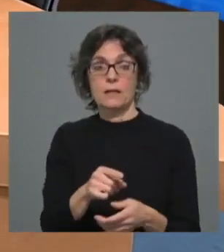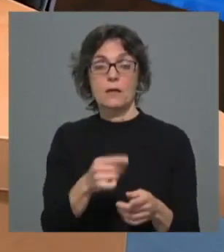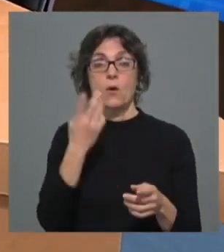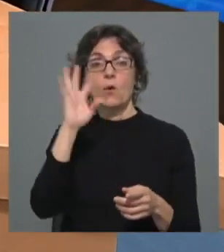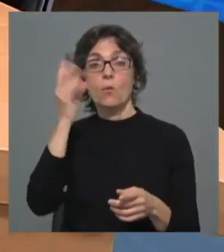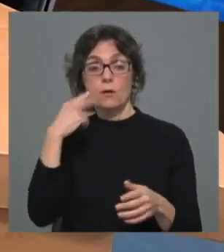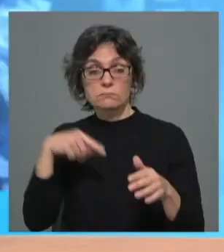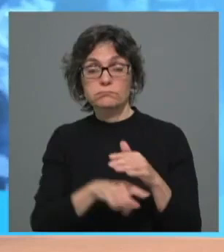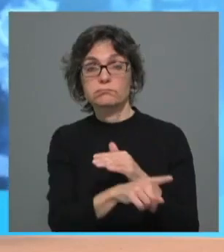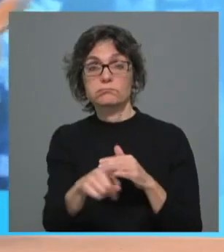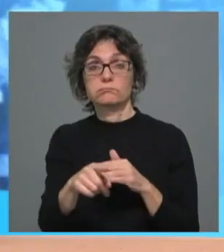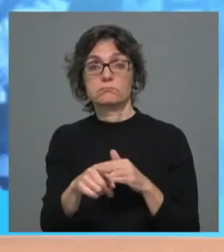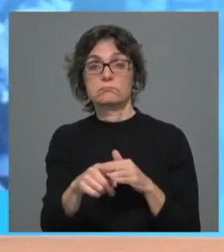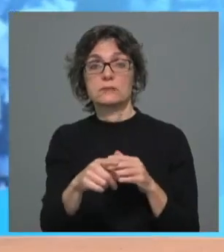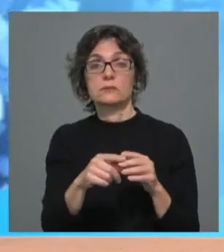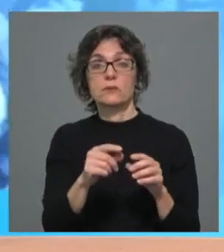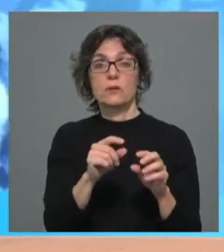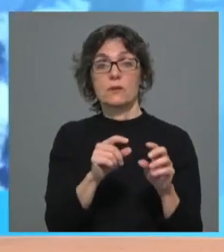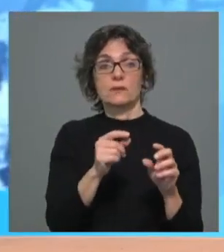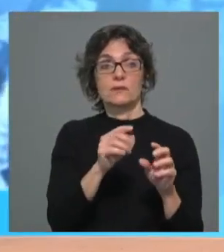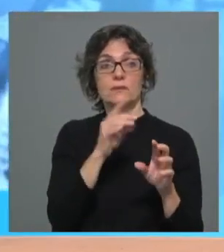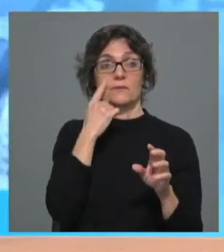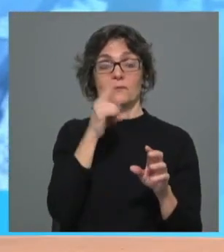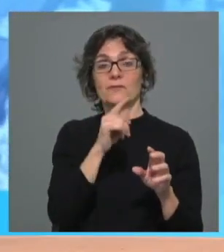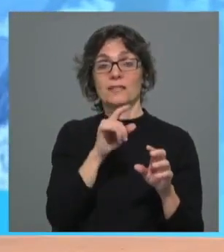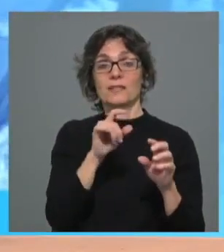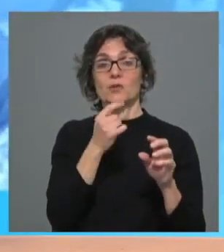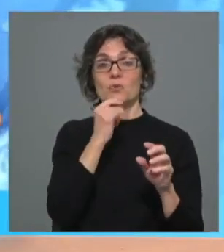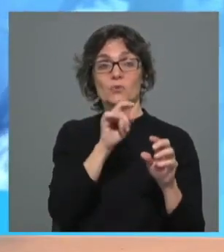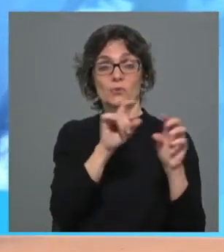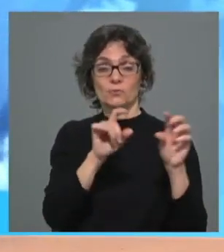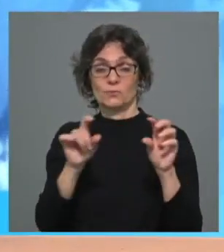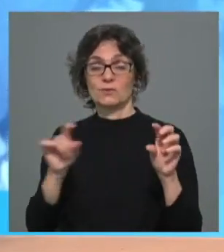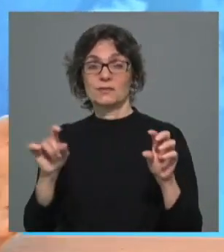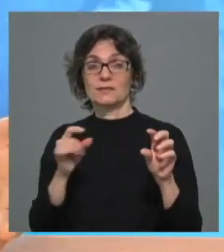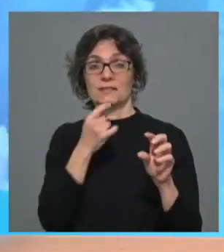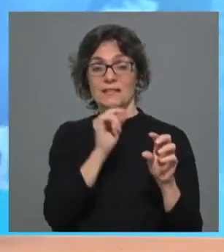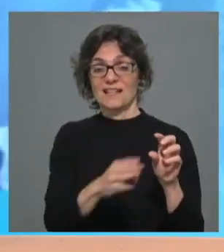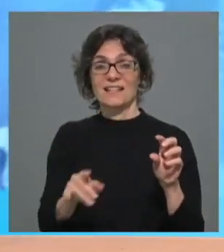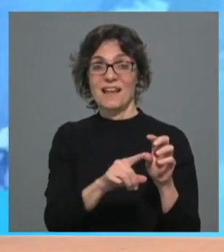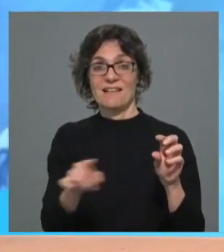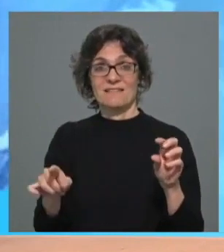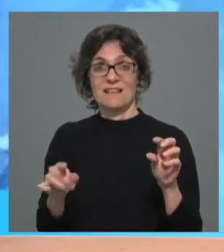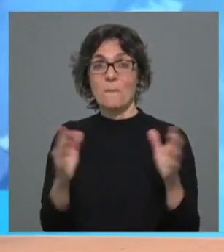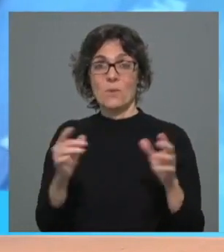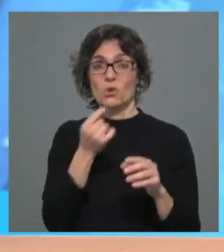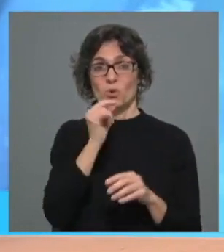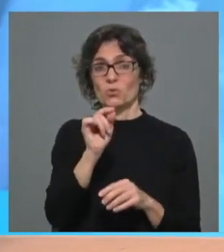à entrada de cada uma das portas estão ao nome dos meninos são muitos deles nem sequer